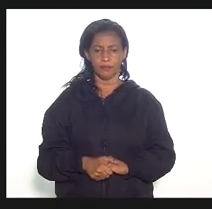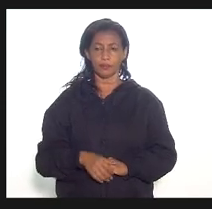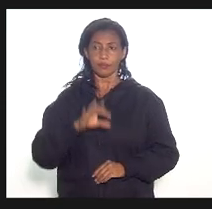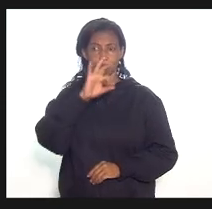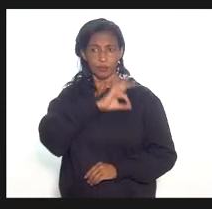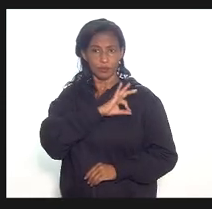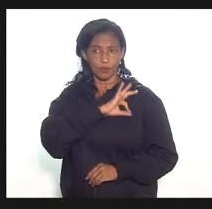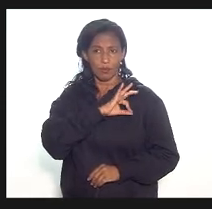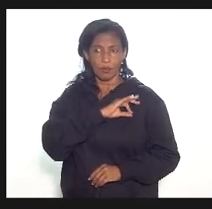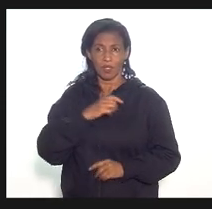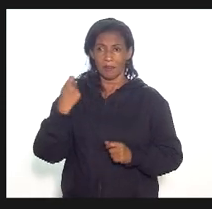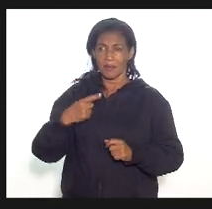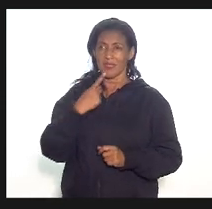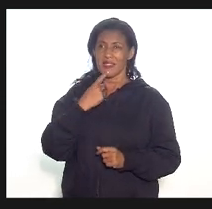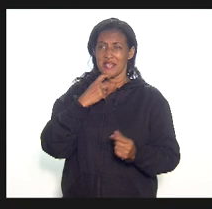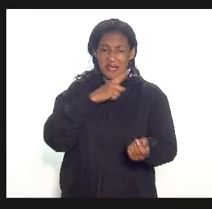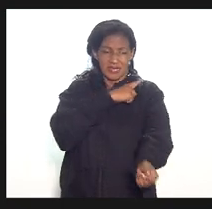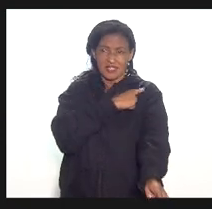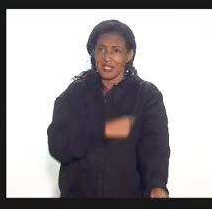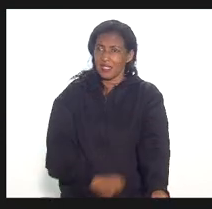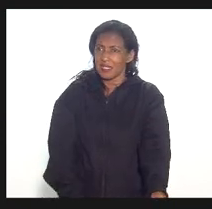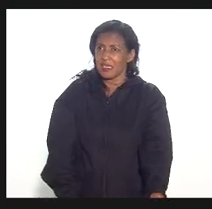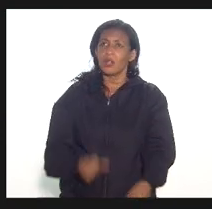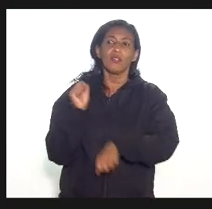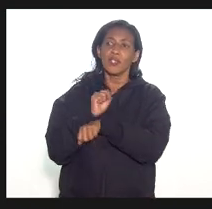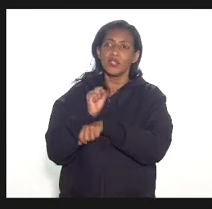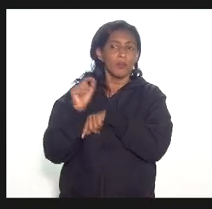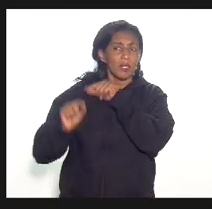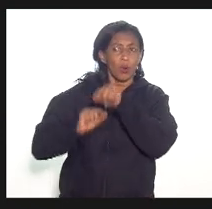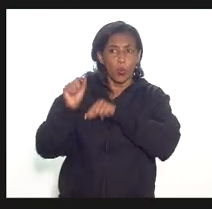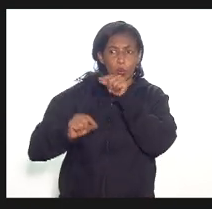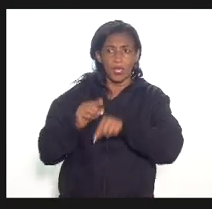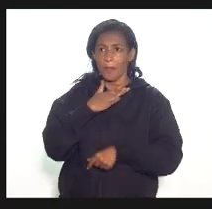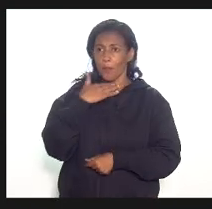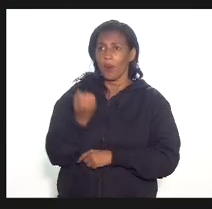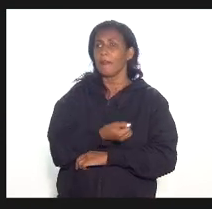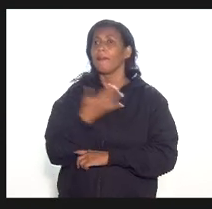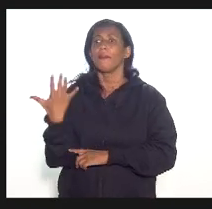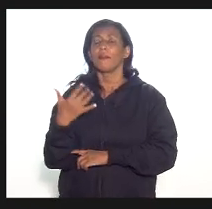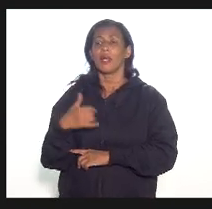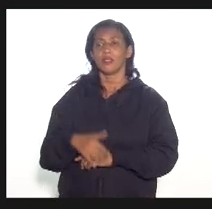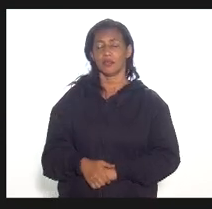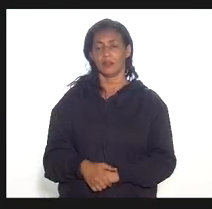policiais que estão sangrando vão esperar o que? morrer mas quem?